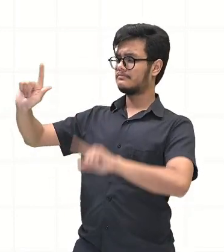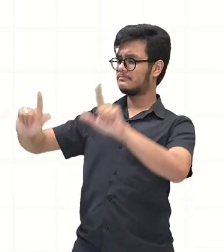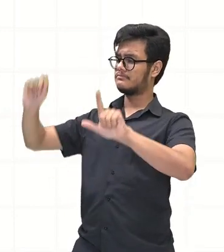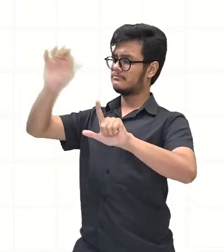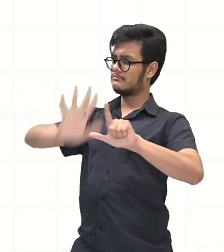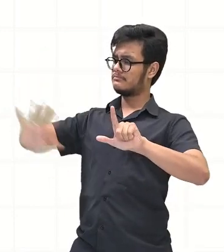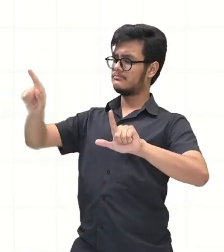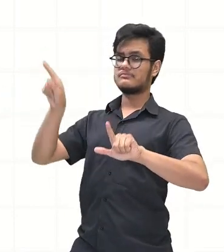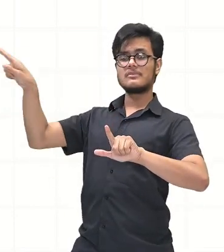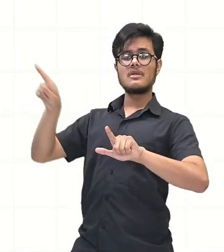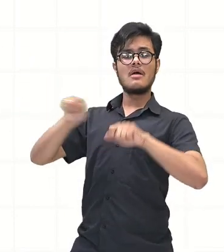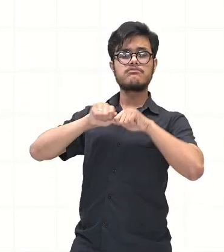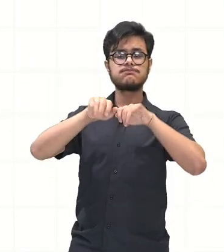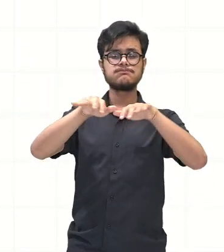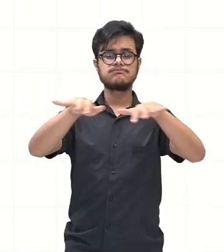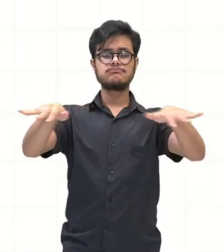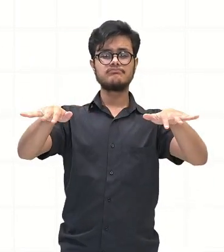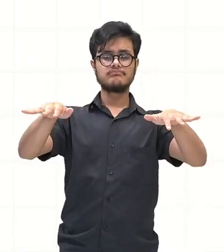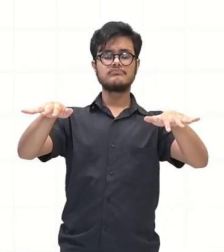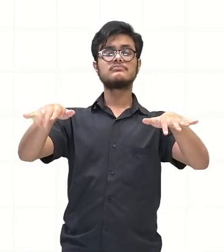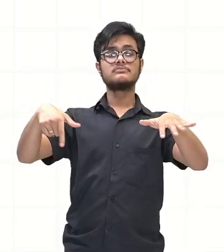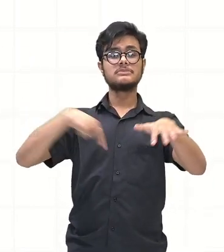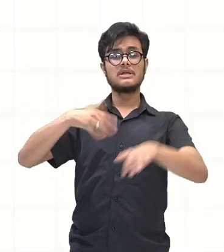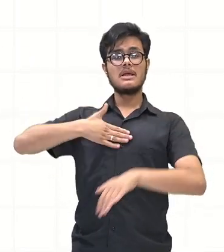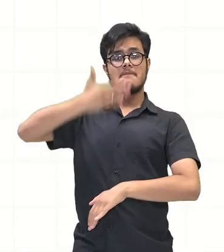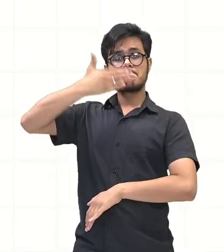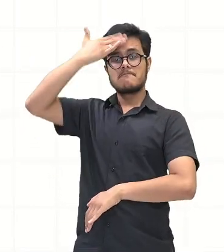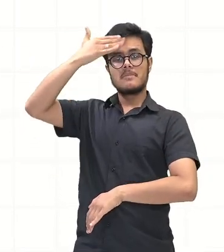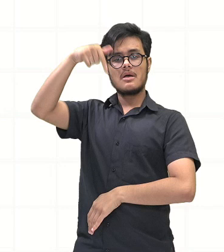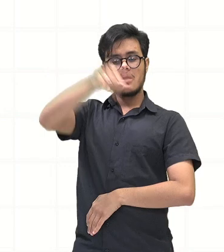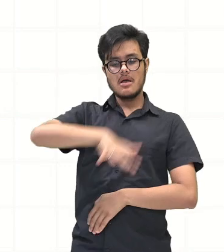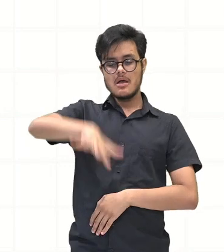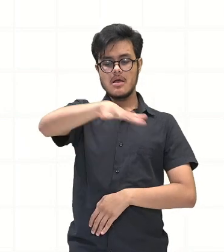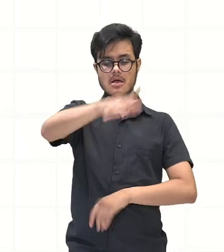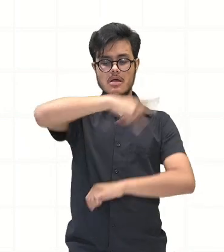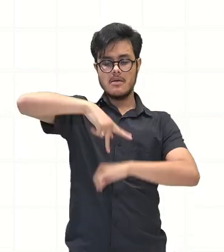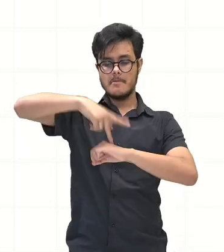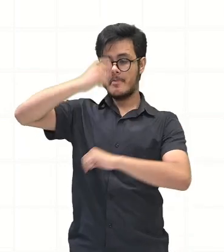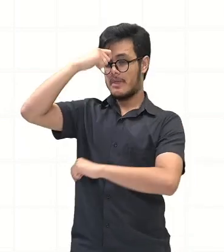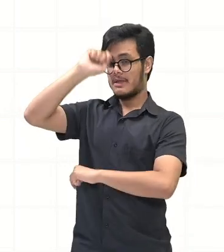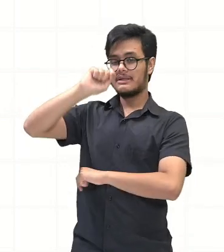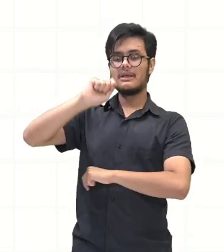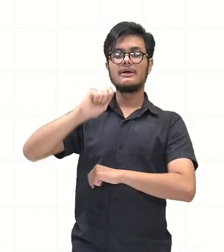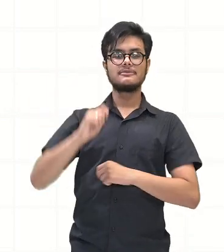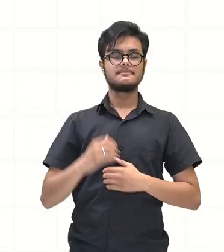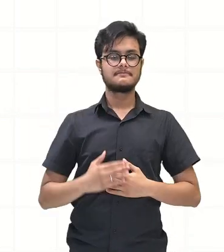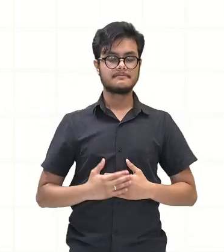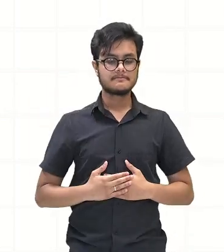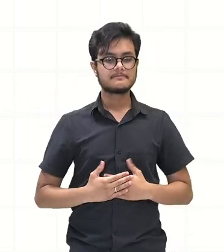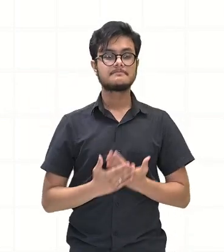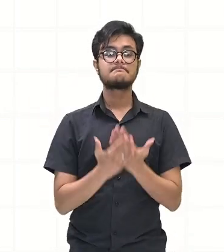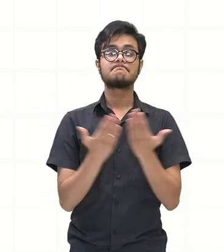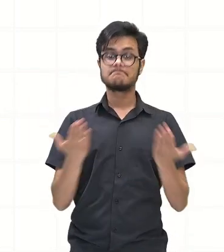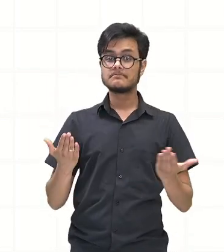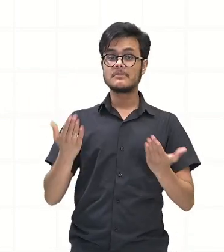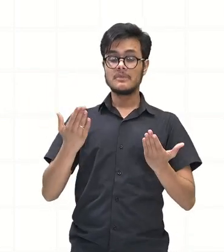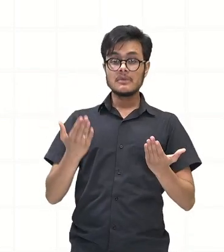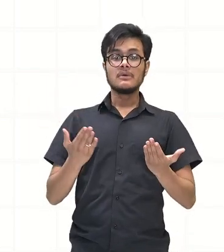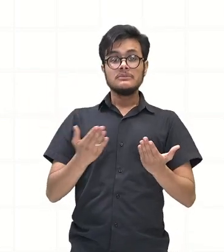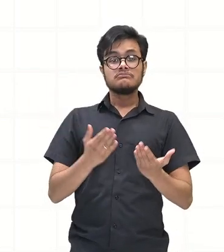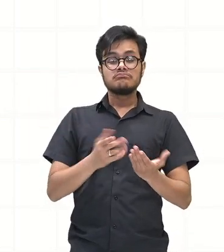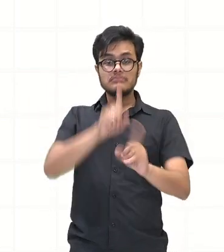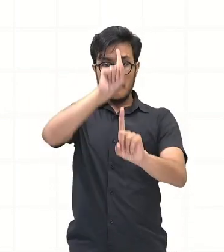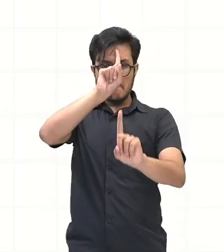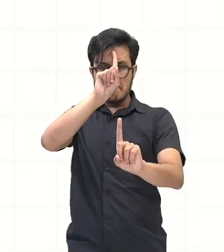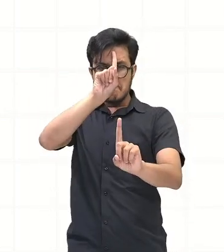justamente a expansão do islamismo dentro do território africano. Então, a escravização islâmica,